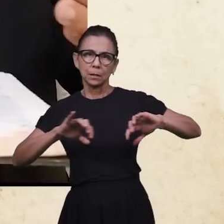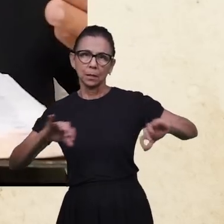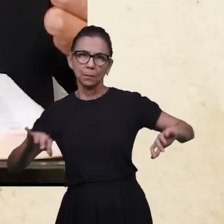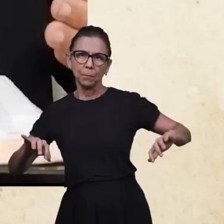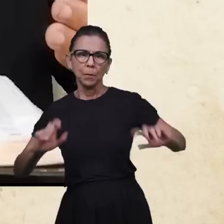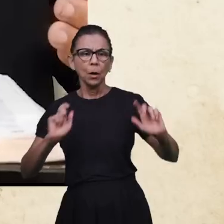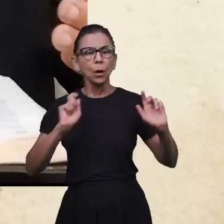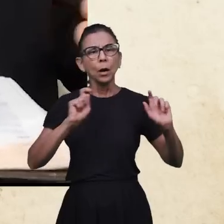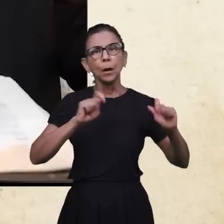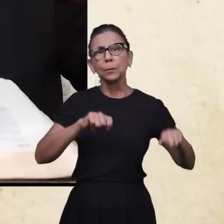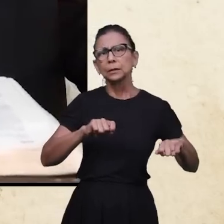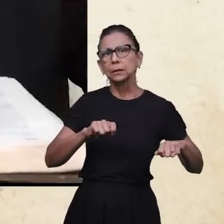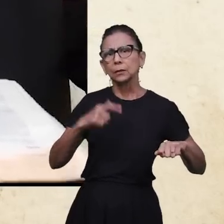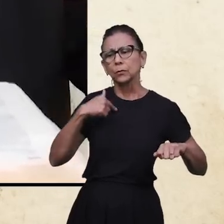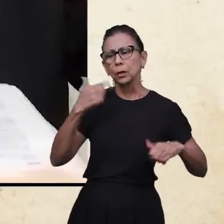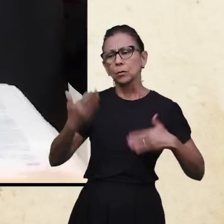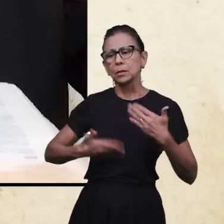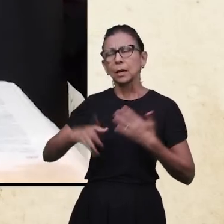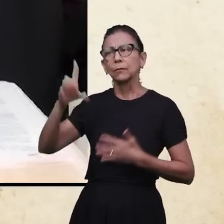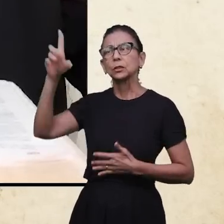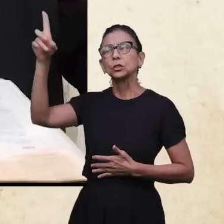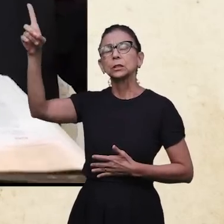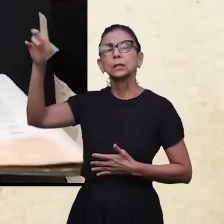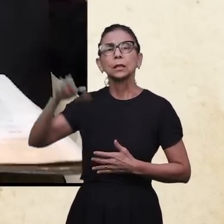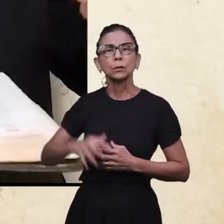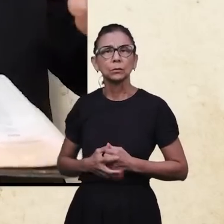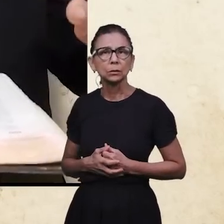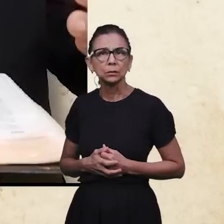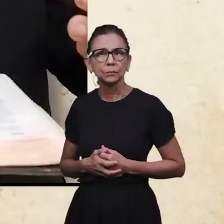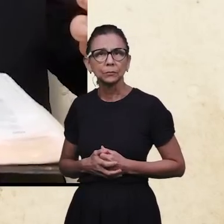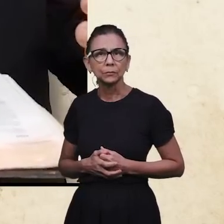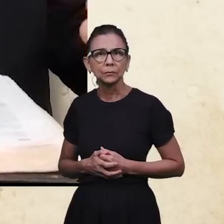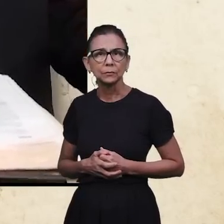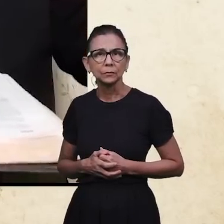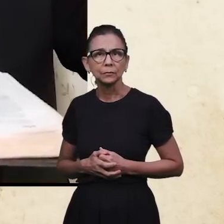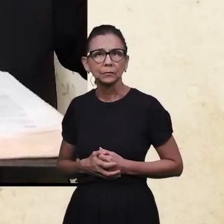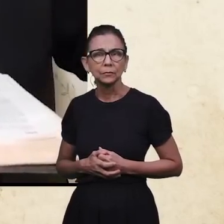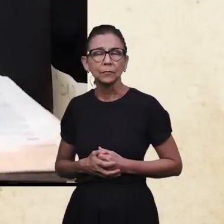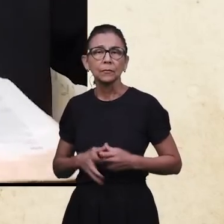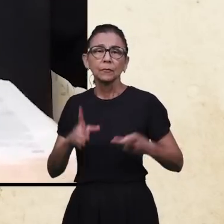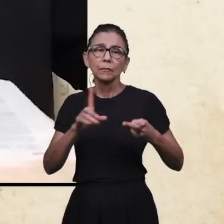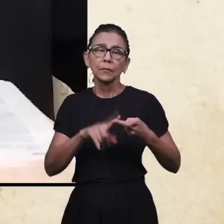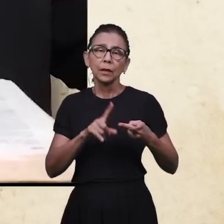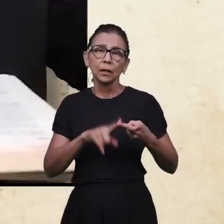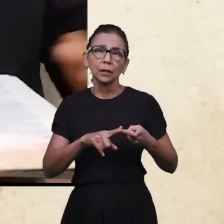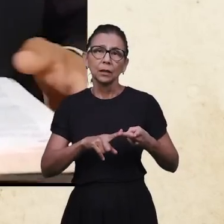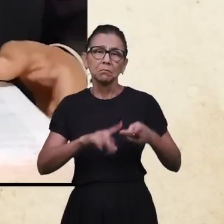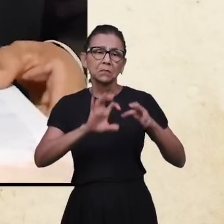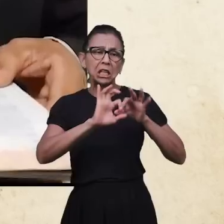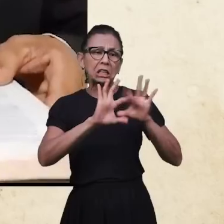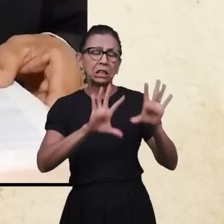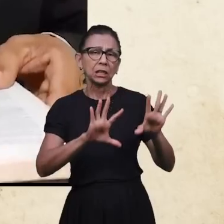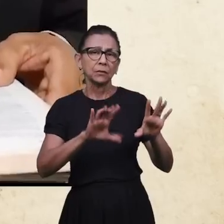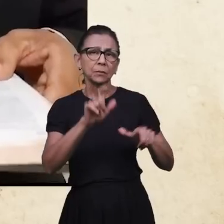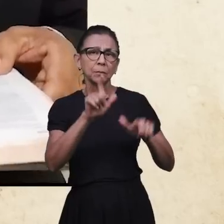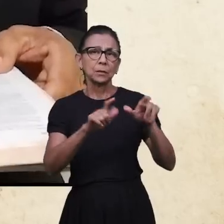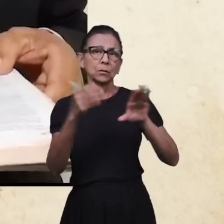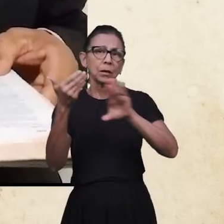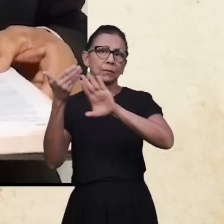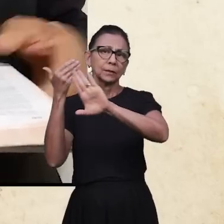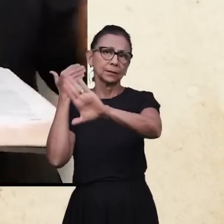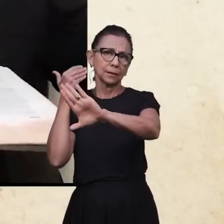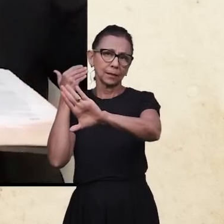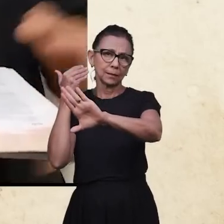é permitido diante do Senhor e o que é permitido para aqueles que estão longe da palavra